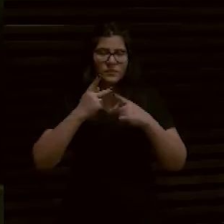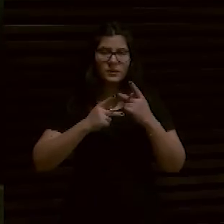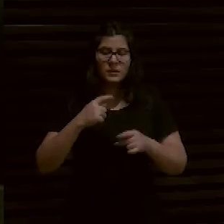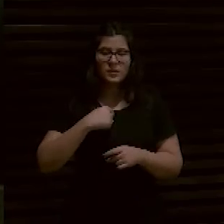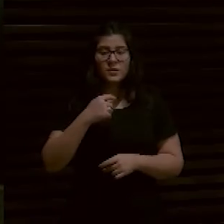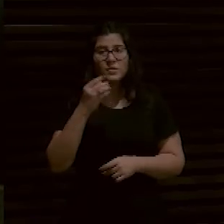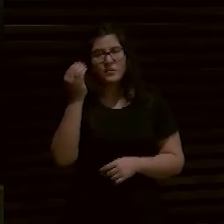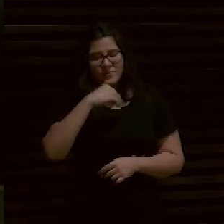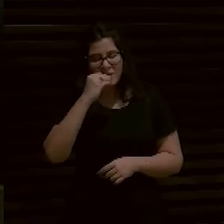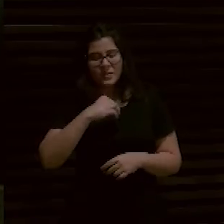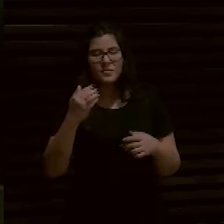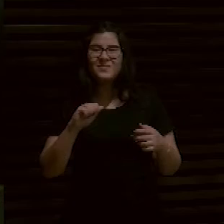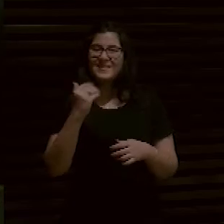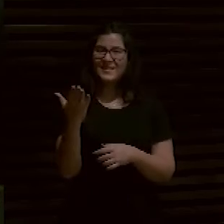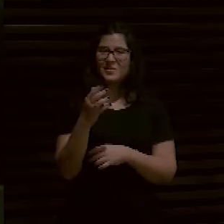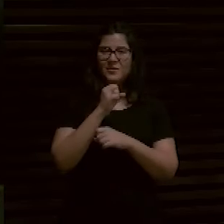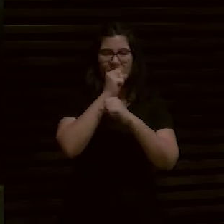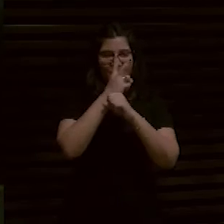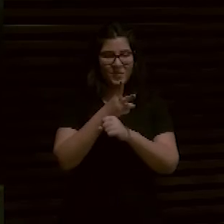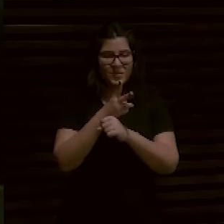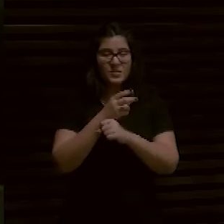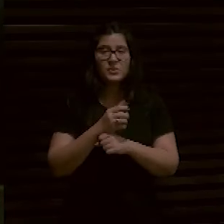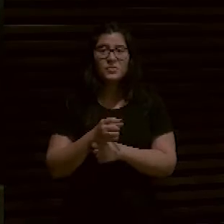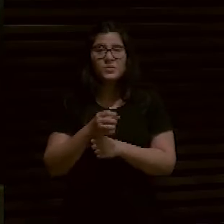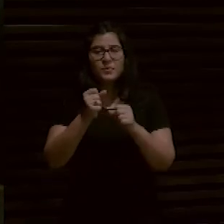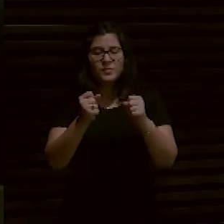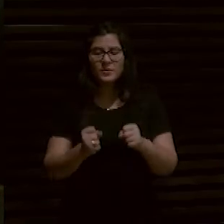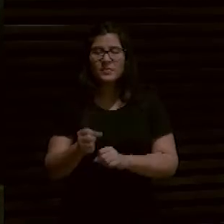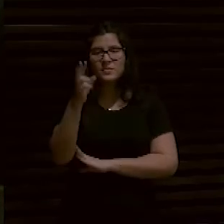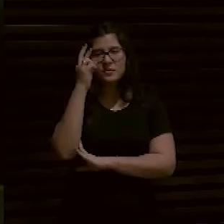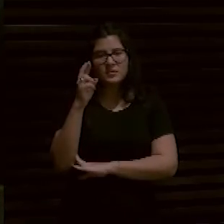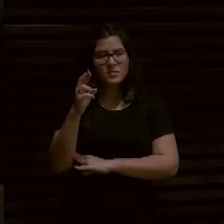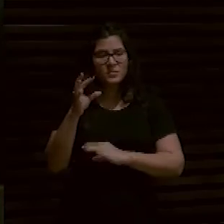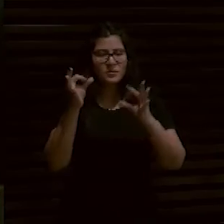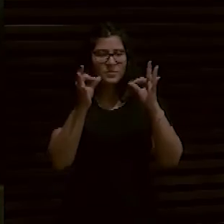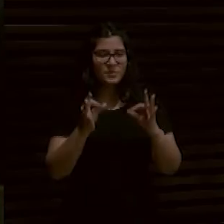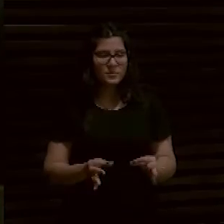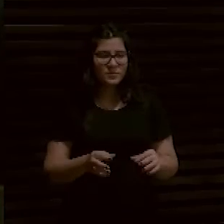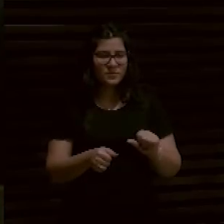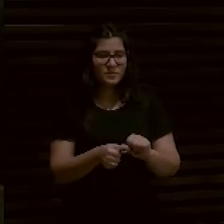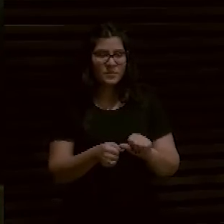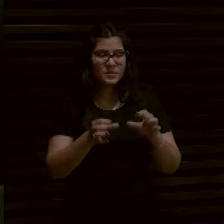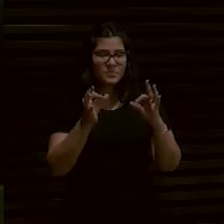sou forte. O poder do Senhor se aperfeiçoa na...